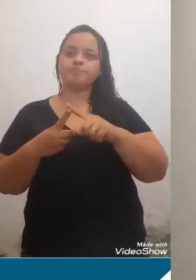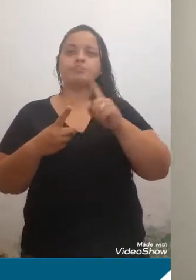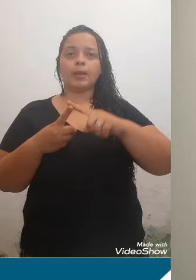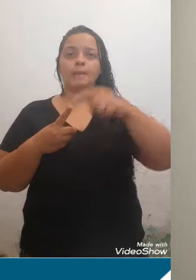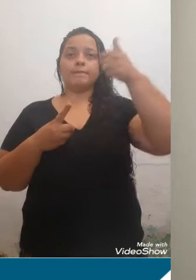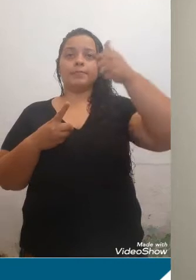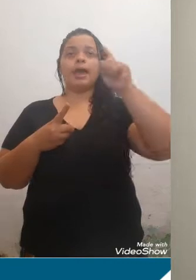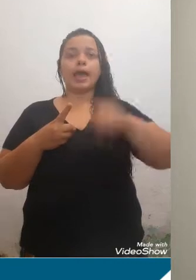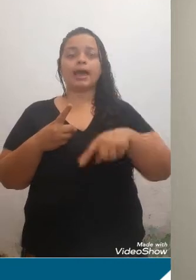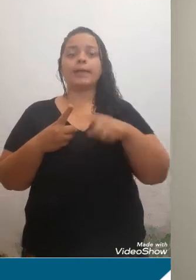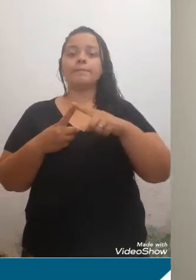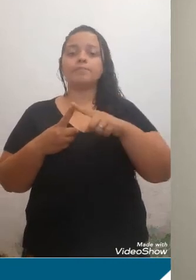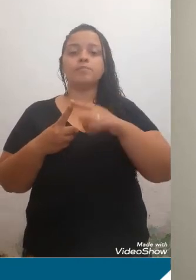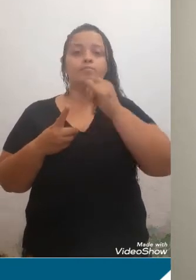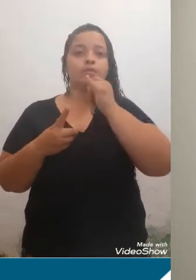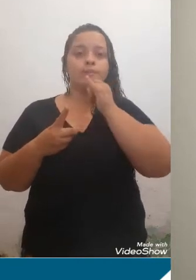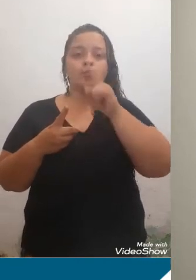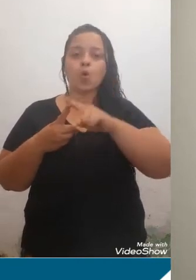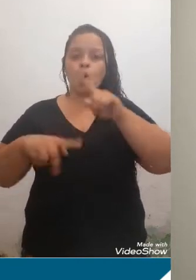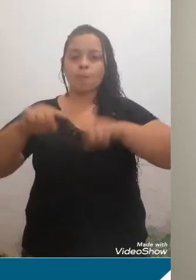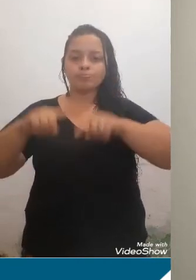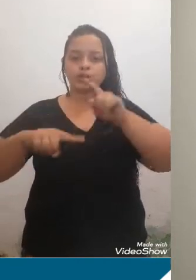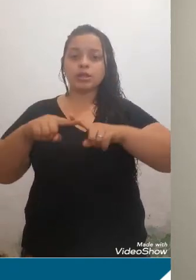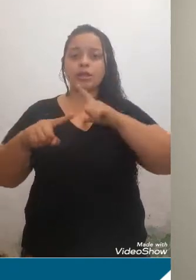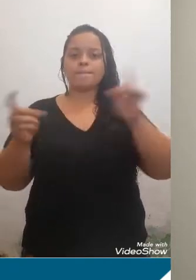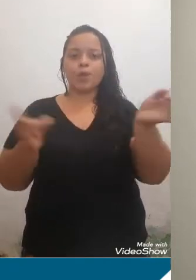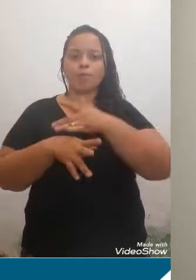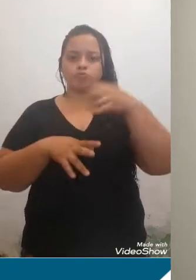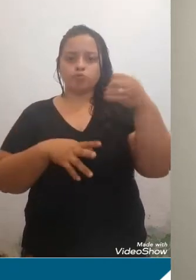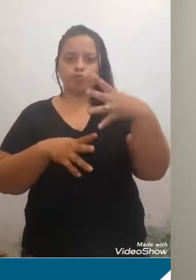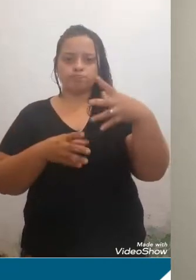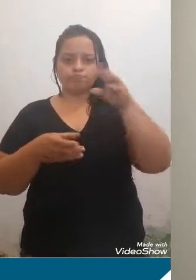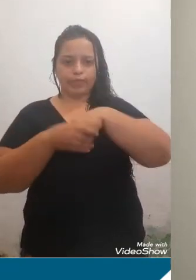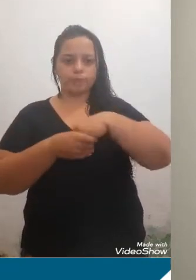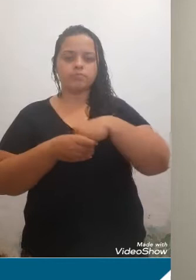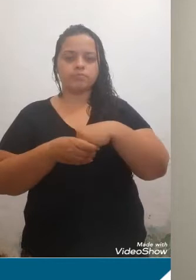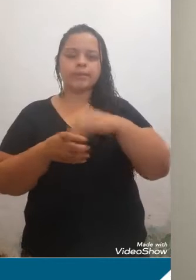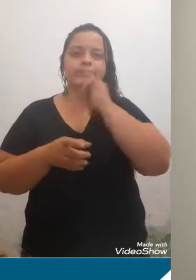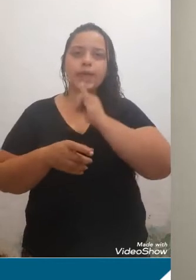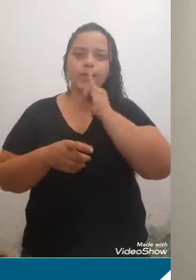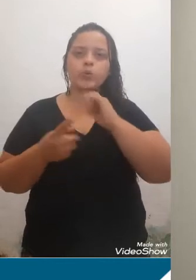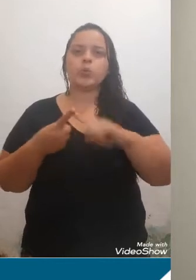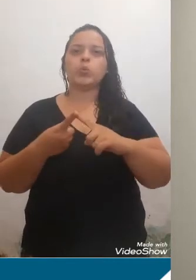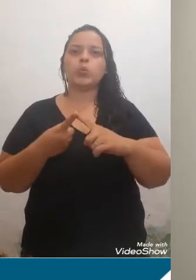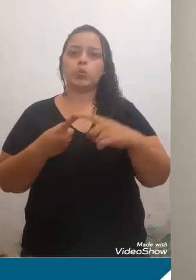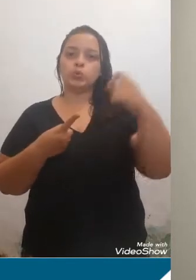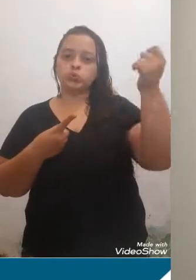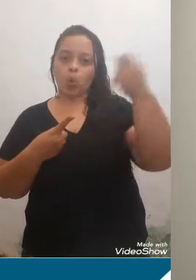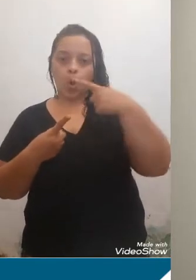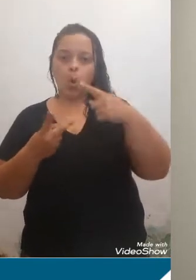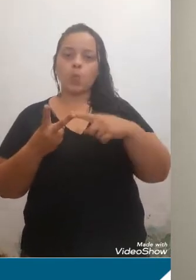fonte primária? Uma fonte ela é dita primária quando esses objetos têm luz próprias, tá bom?